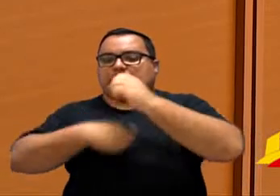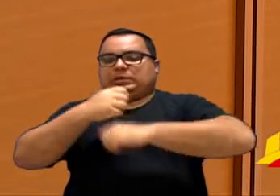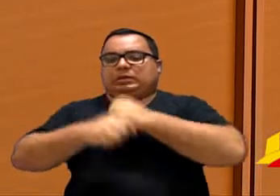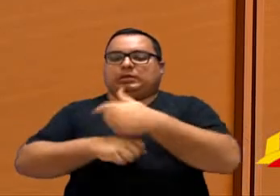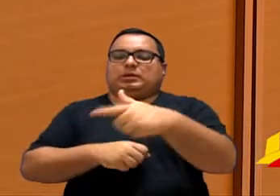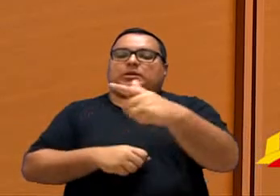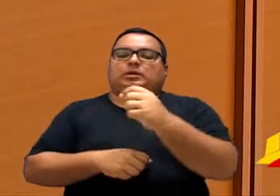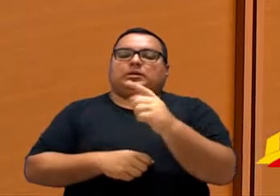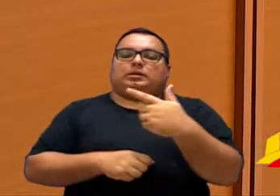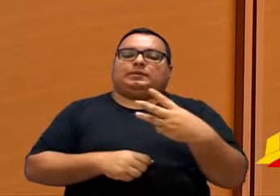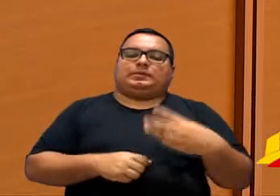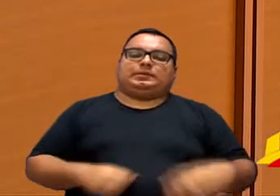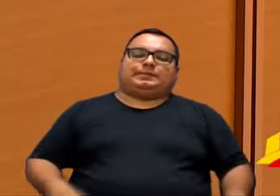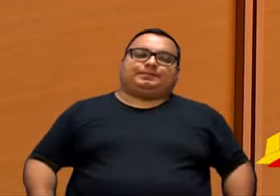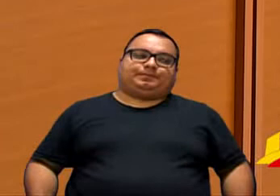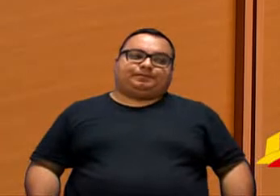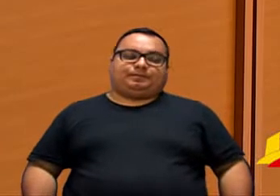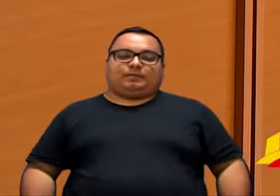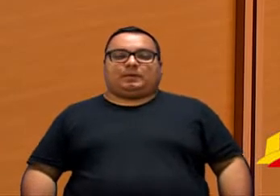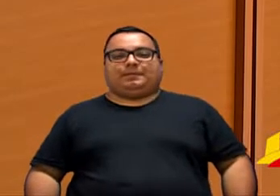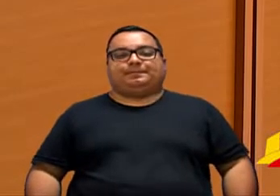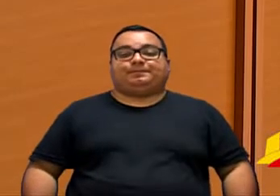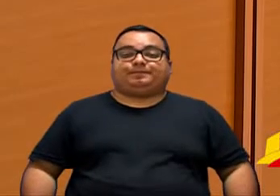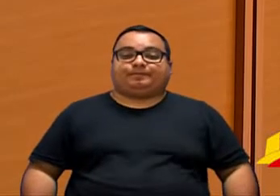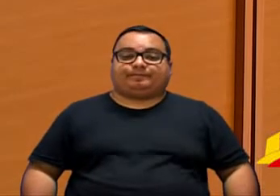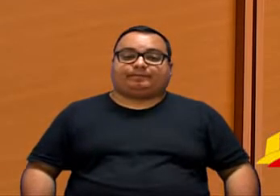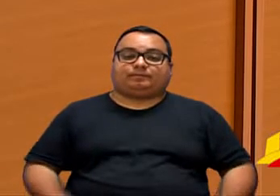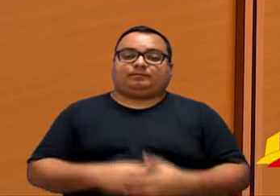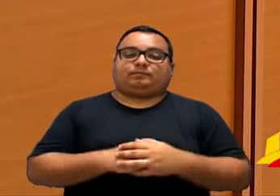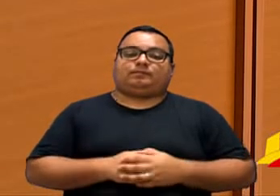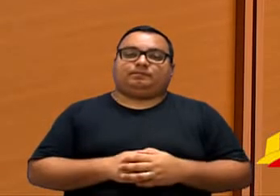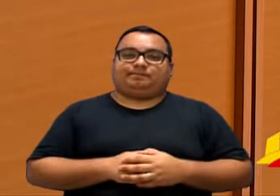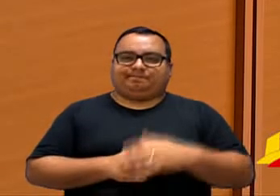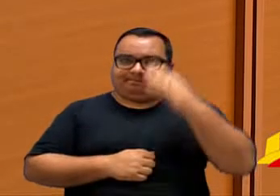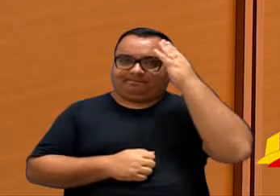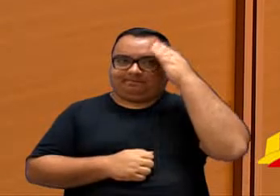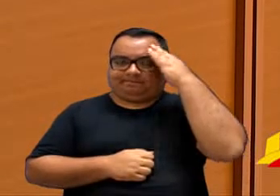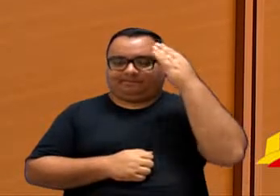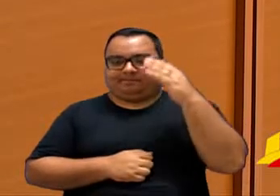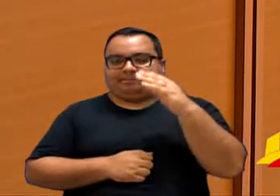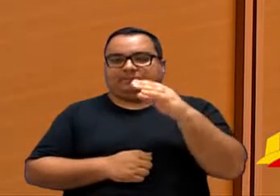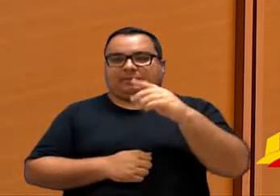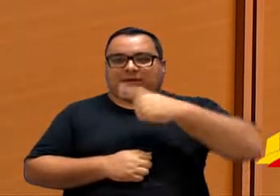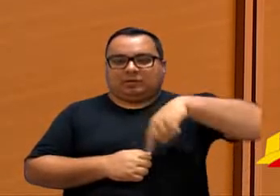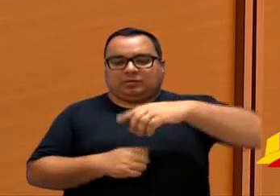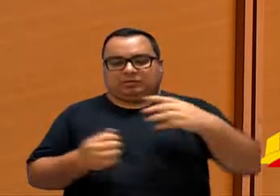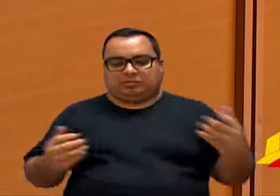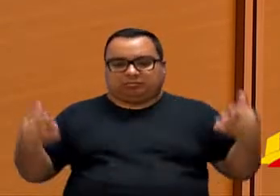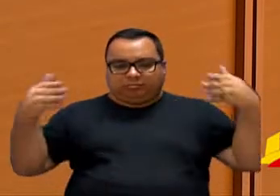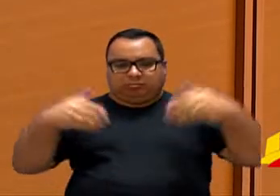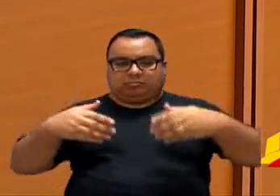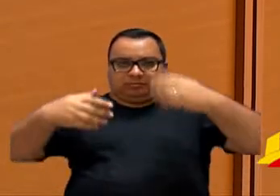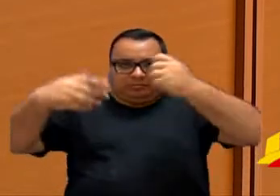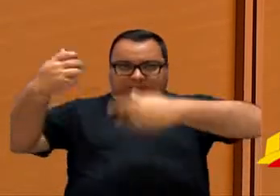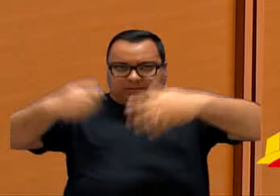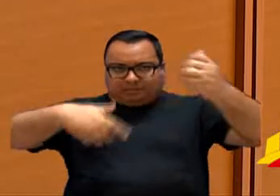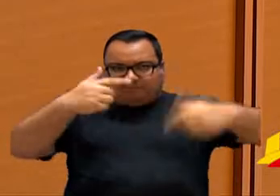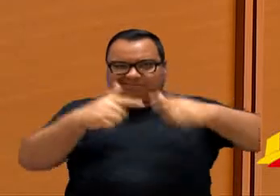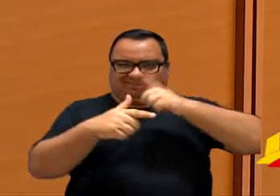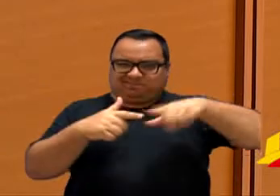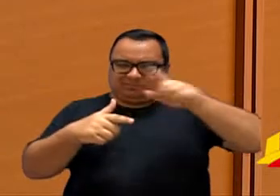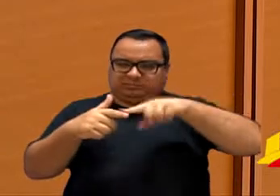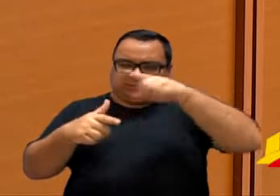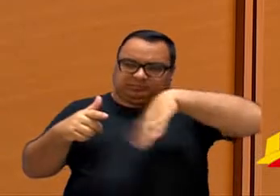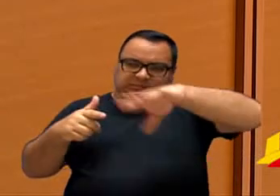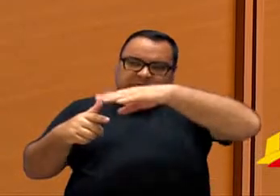Eu não eu sei de todos esses problemas que foram apresentados mas eu quero ressaltar aqui